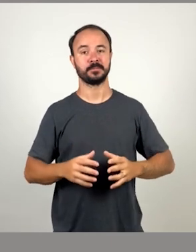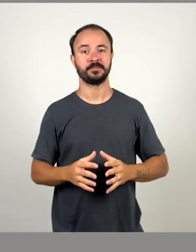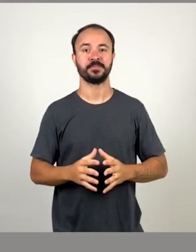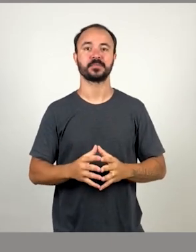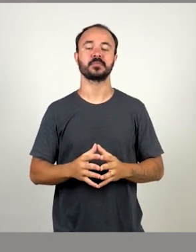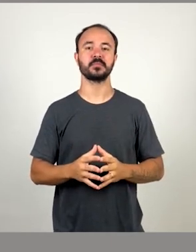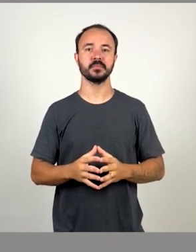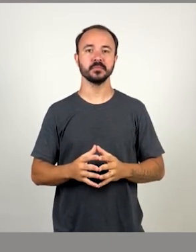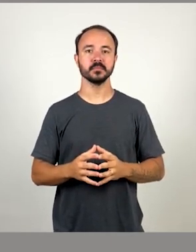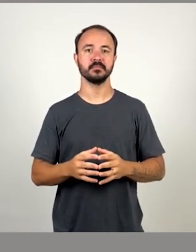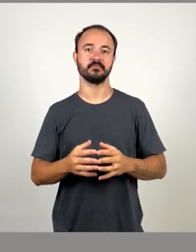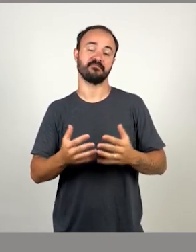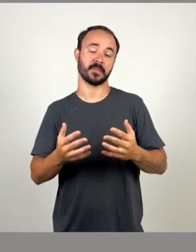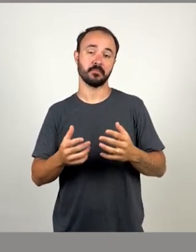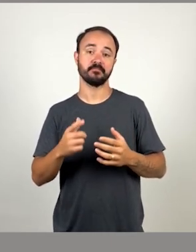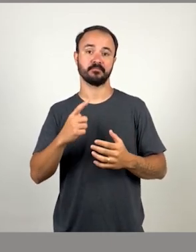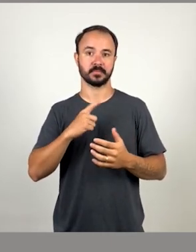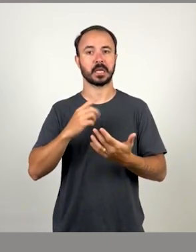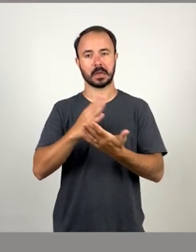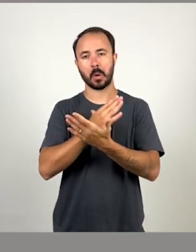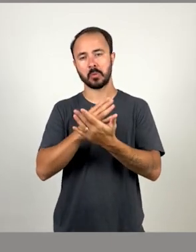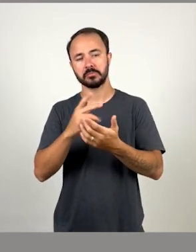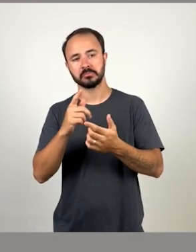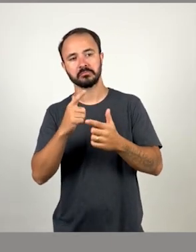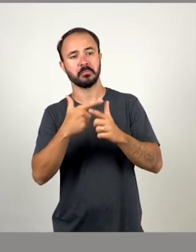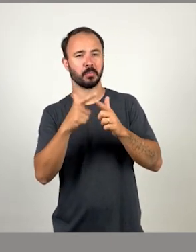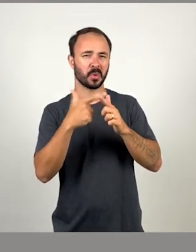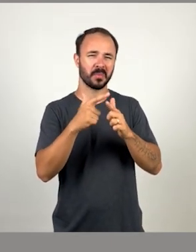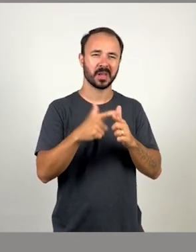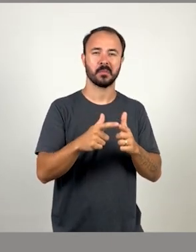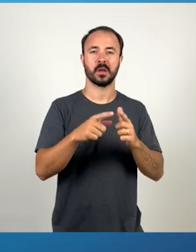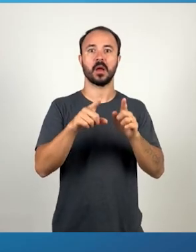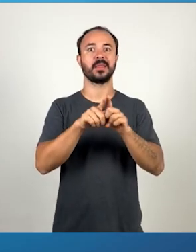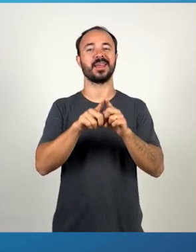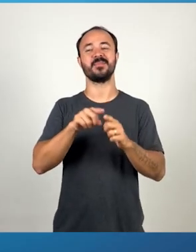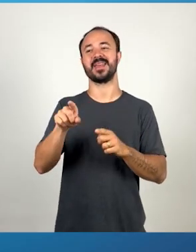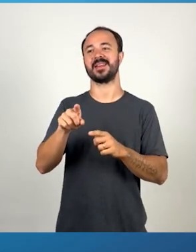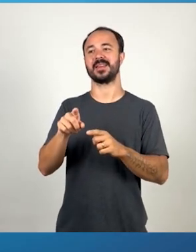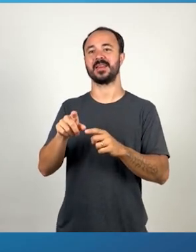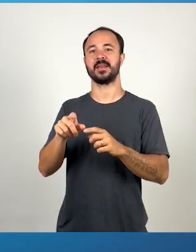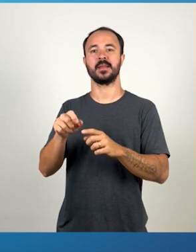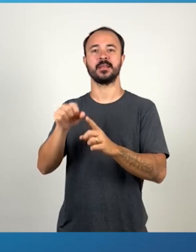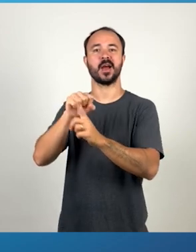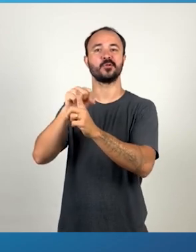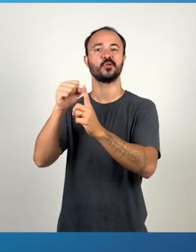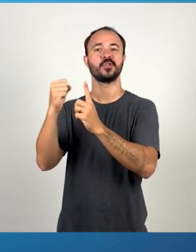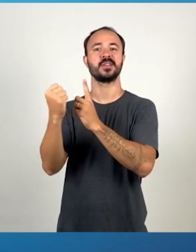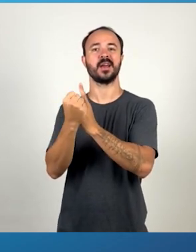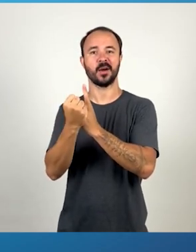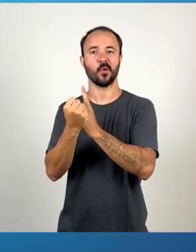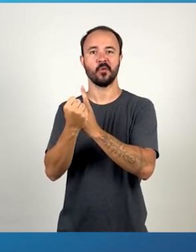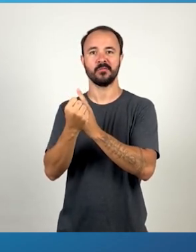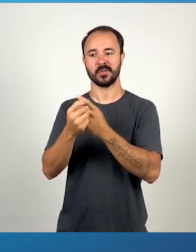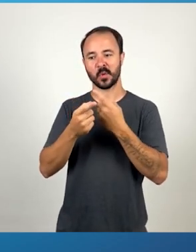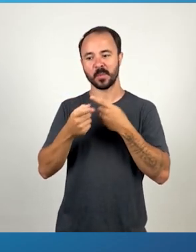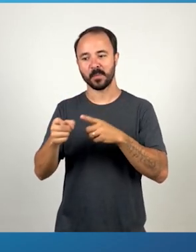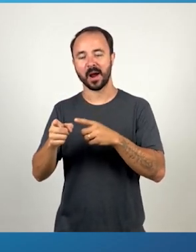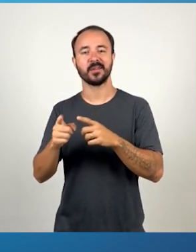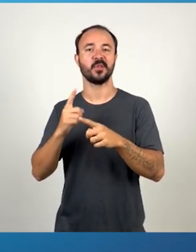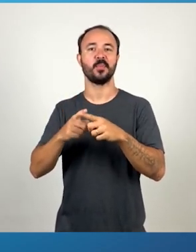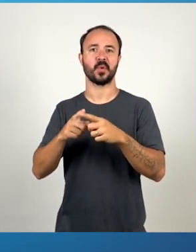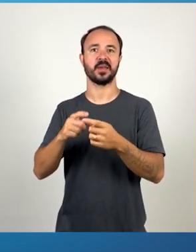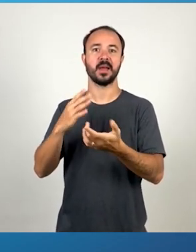ecossistemas e desequilíbrio ecológico. O impacto social, pois as populações ribeirinhas são deslocadas para outros locais, já que essa área onde